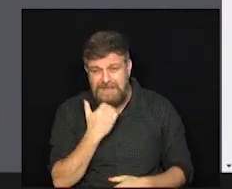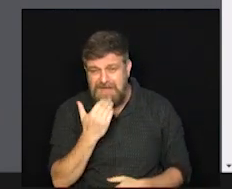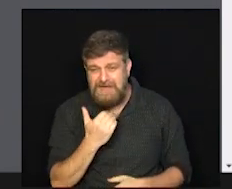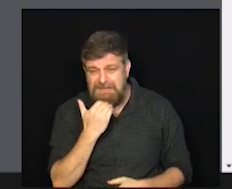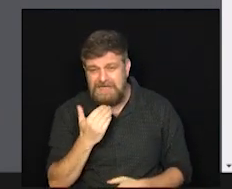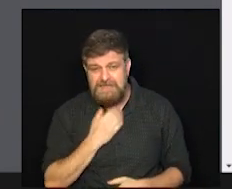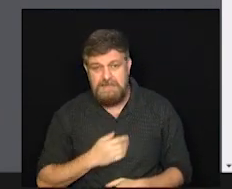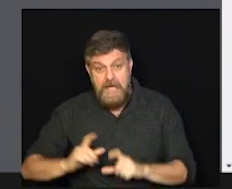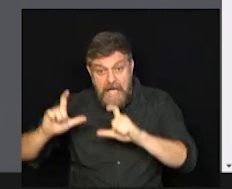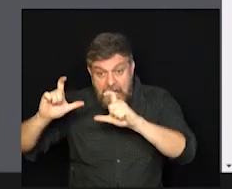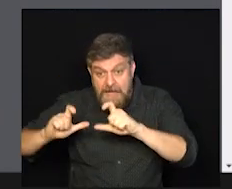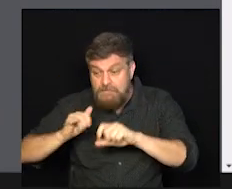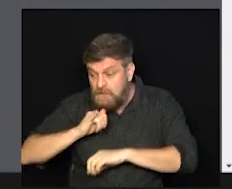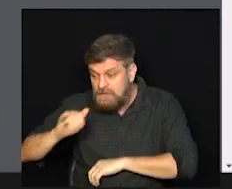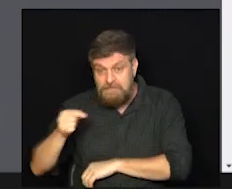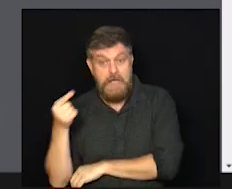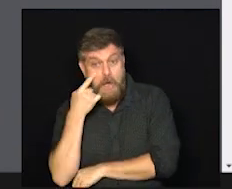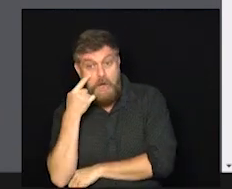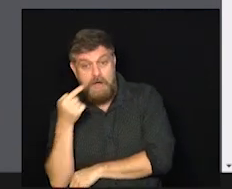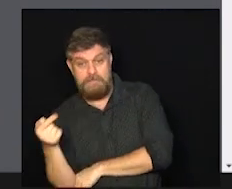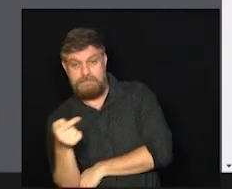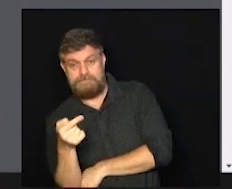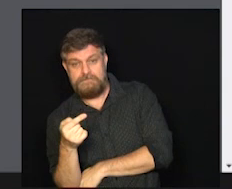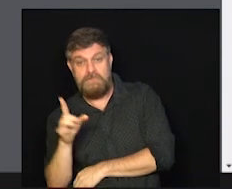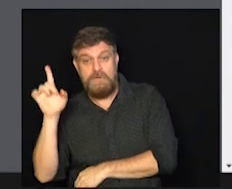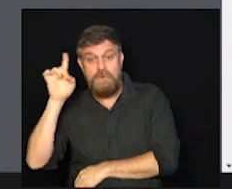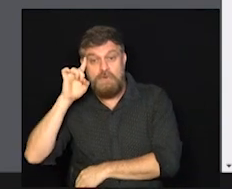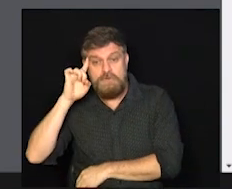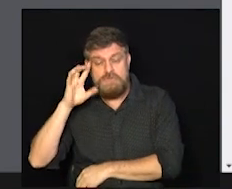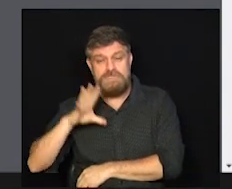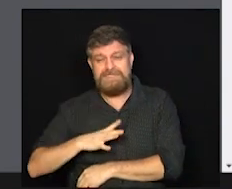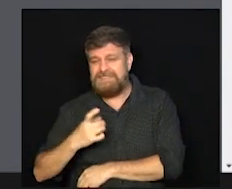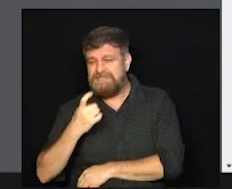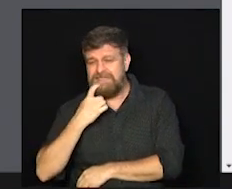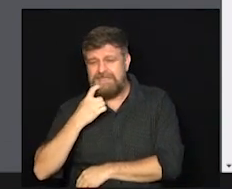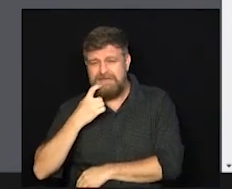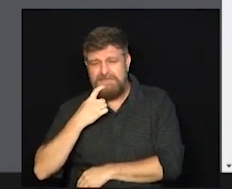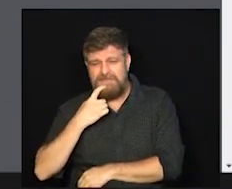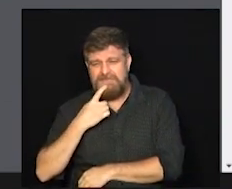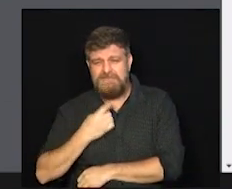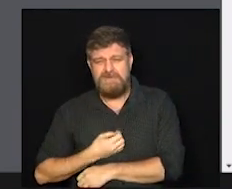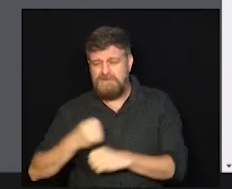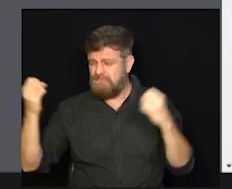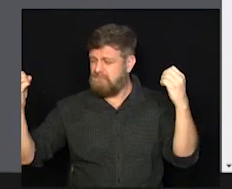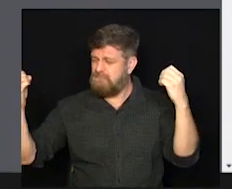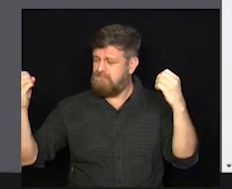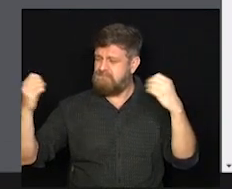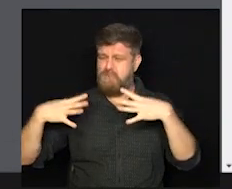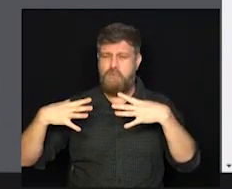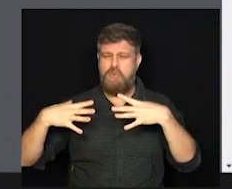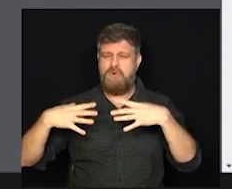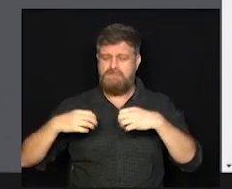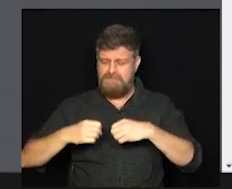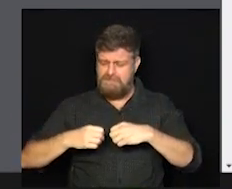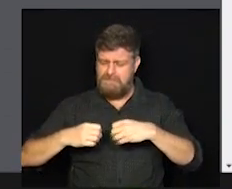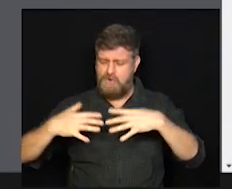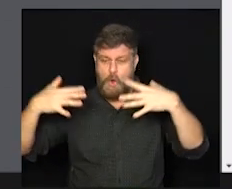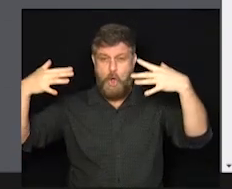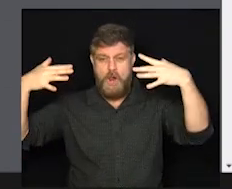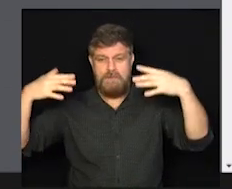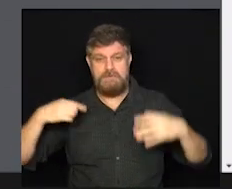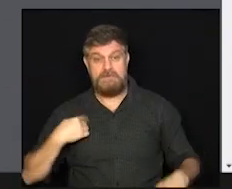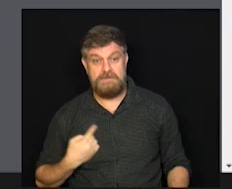foto que eu falei para vocês, olha. O dia que Campinas foi o dia mais iluminado para Campinas, não é? Foi aqui. Algumas fotos de